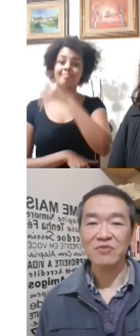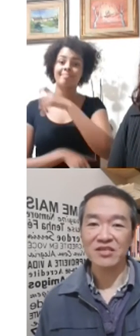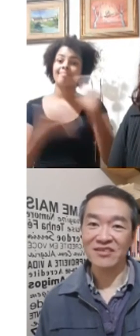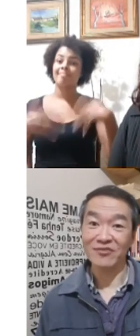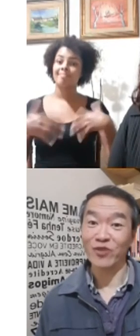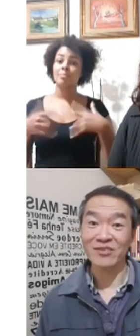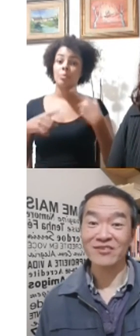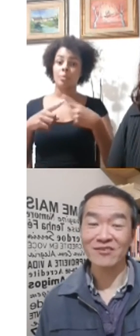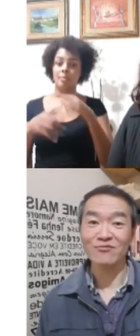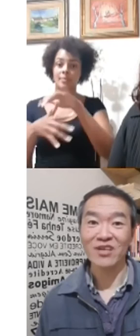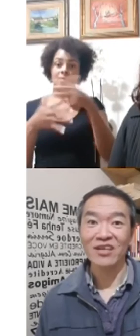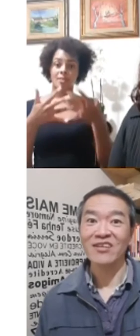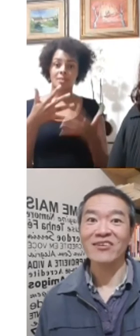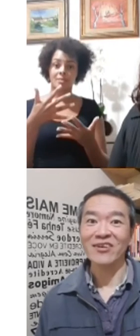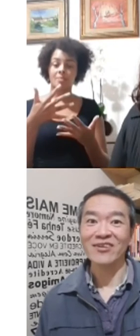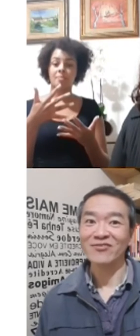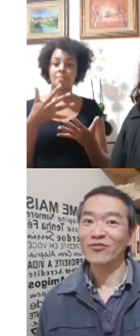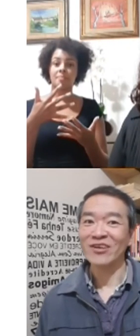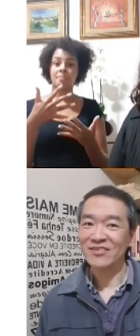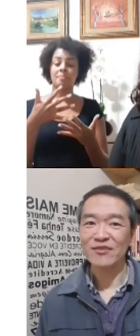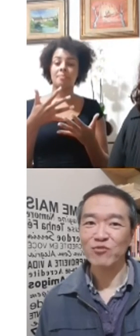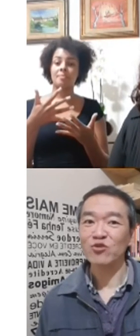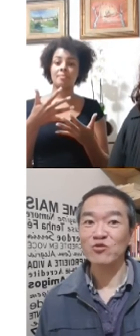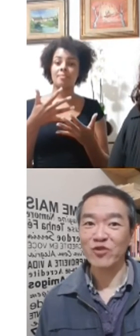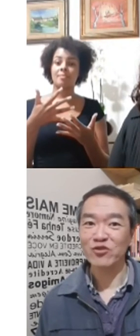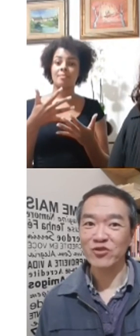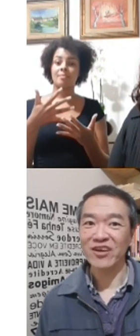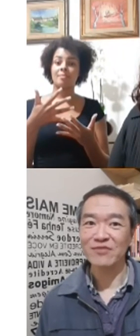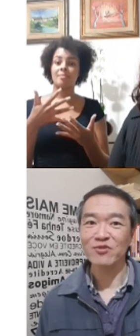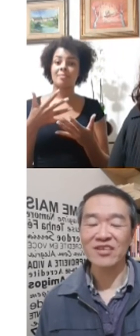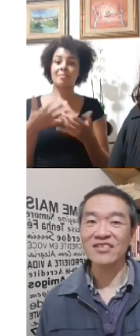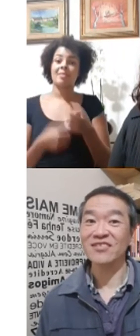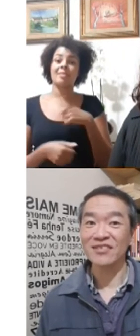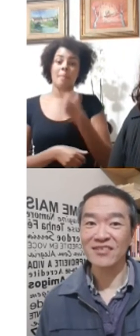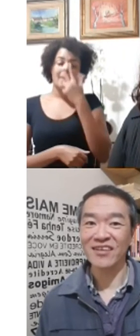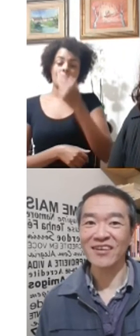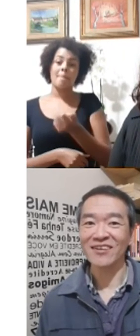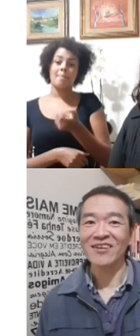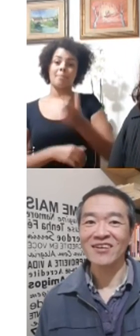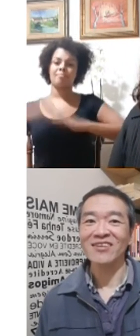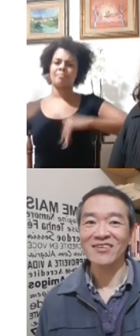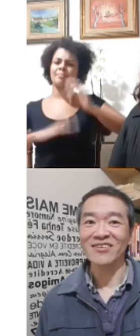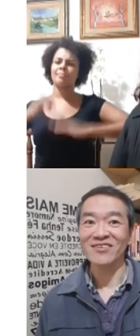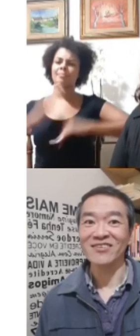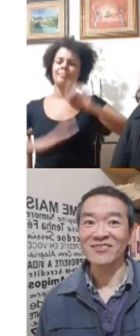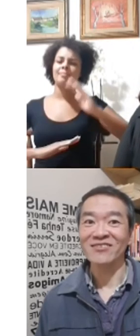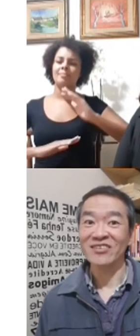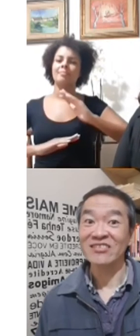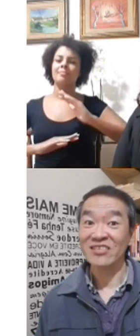a Libras, né? Não existem muitos profissionais e muita gente que tenha